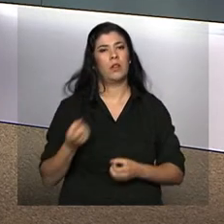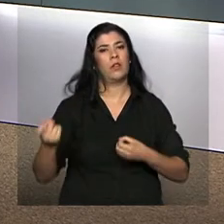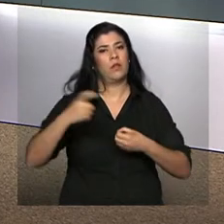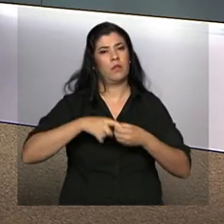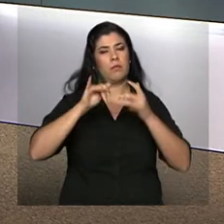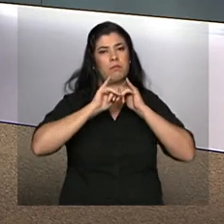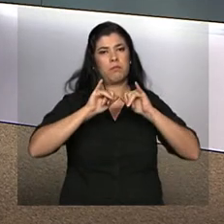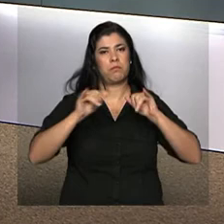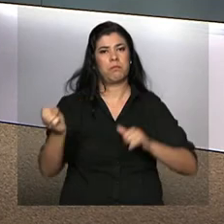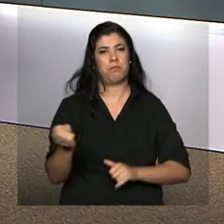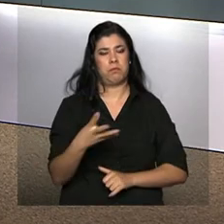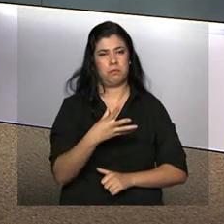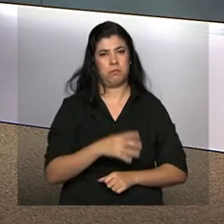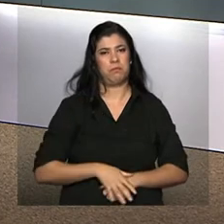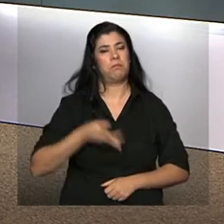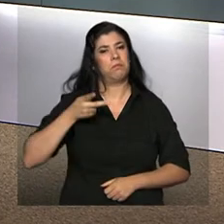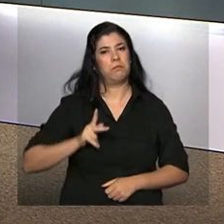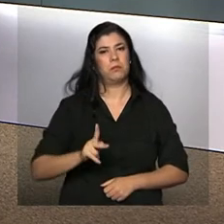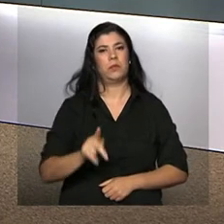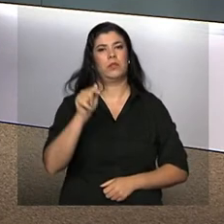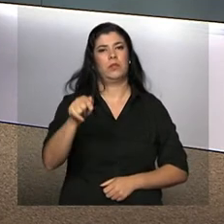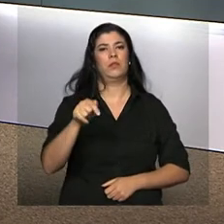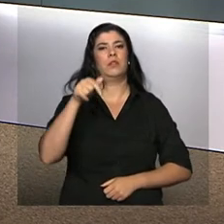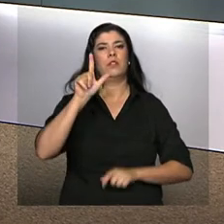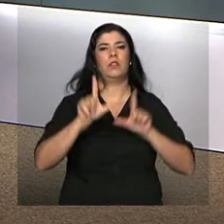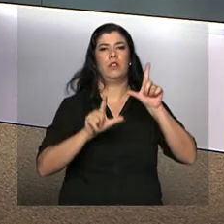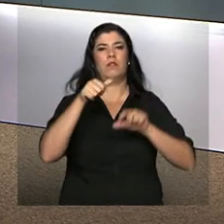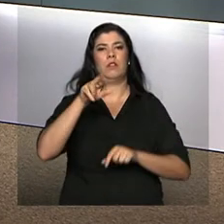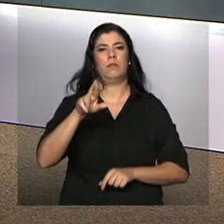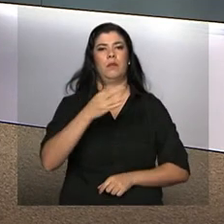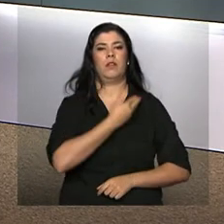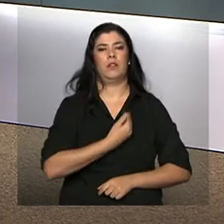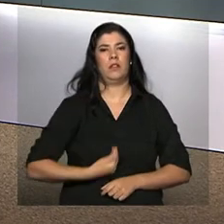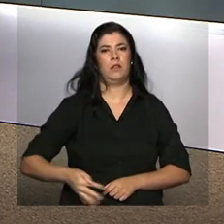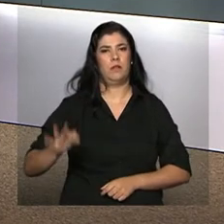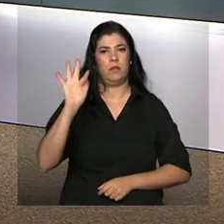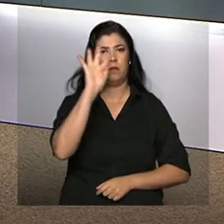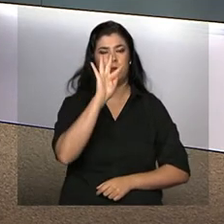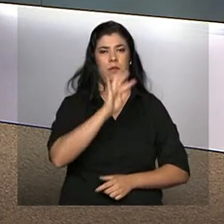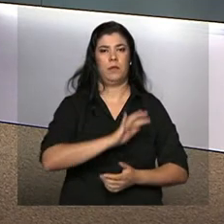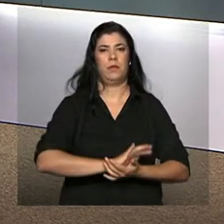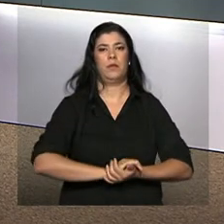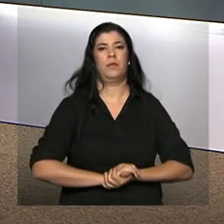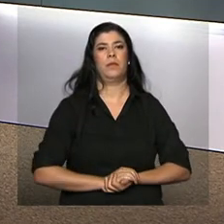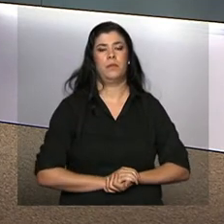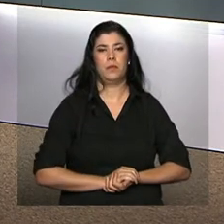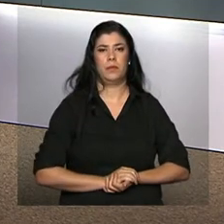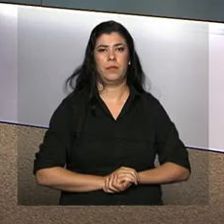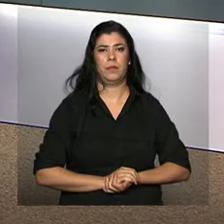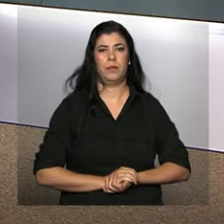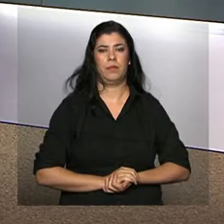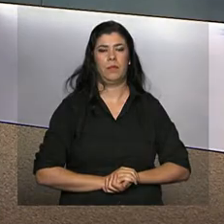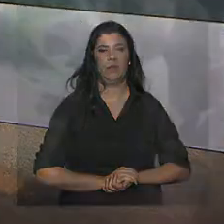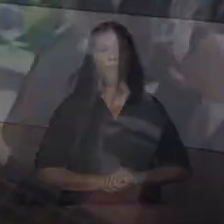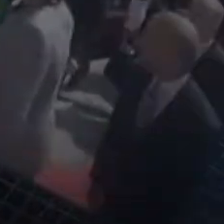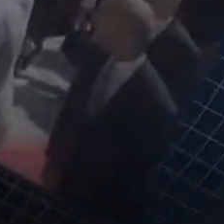podemos voltar a qualquer momento com outras informações. Continue com a gente. NBR, a TV do Governo Federal.